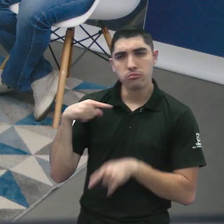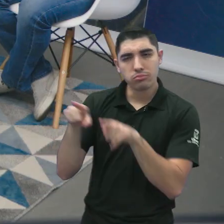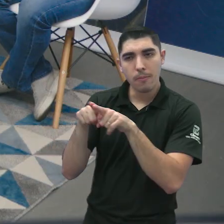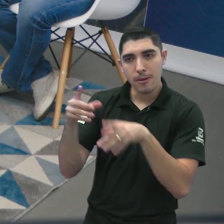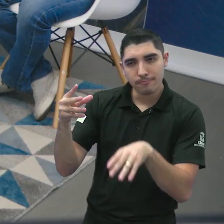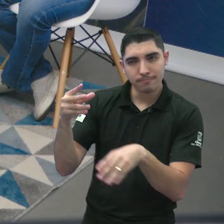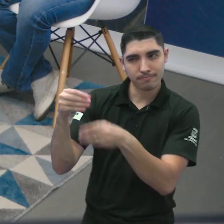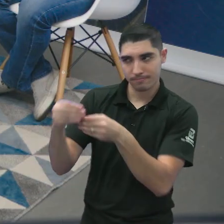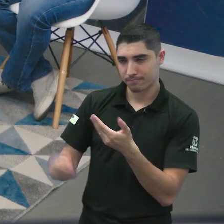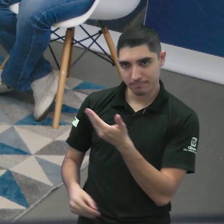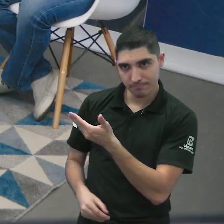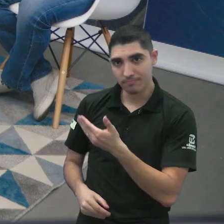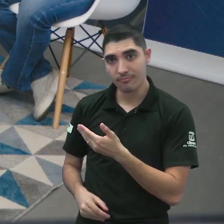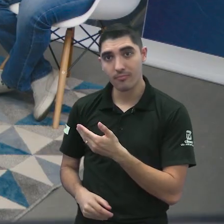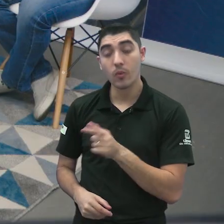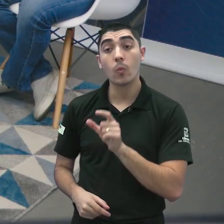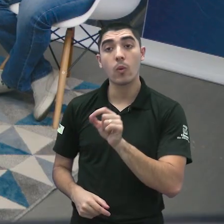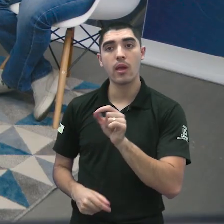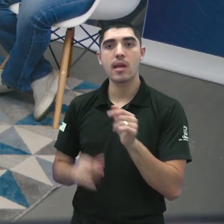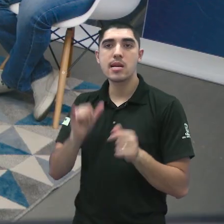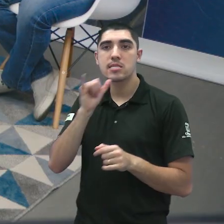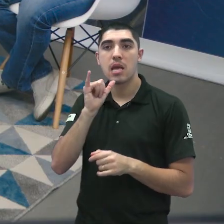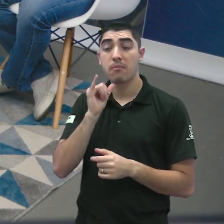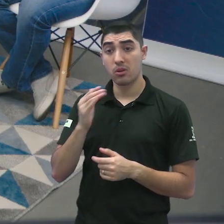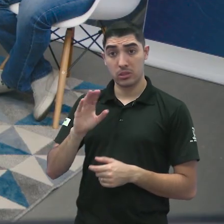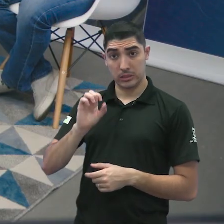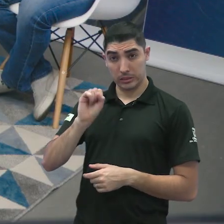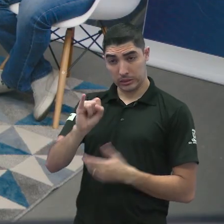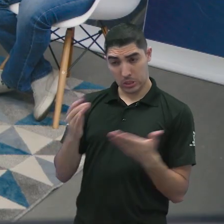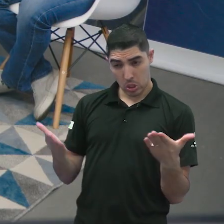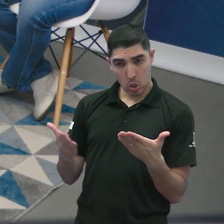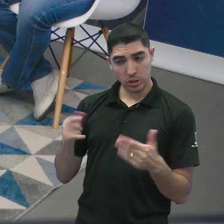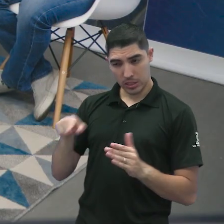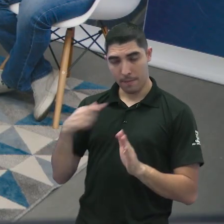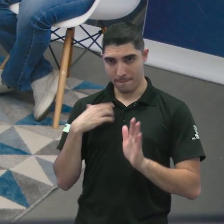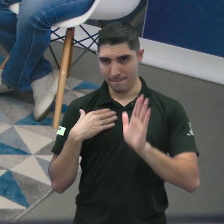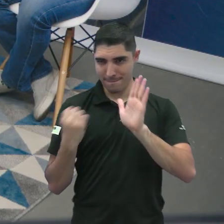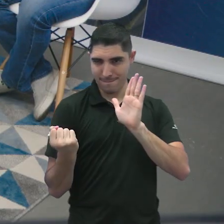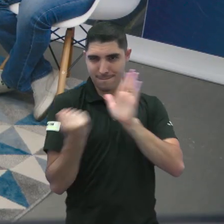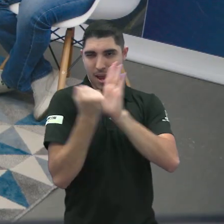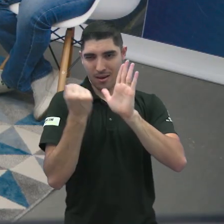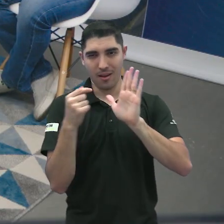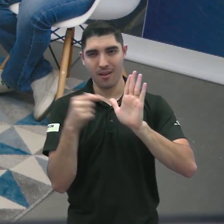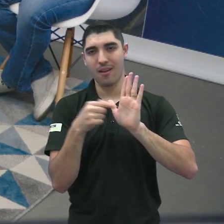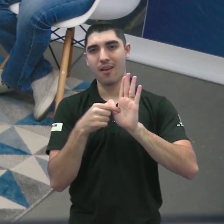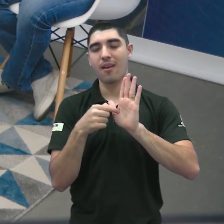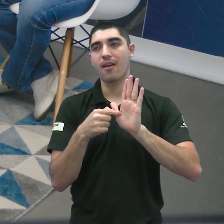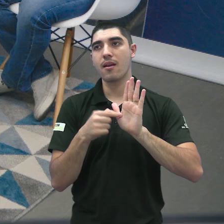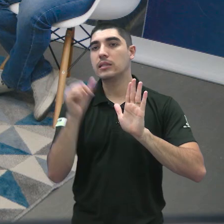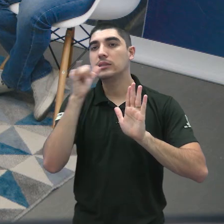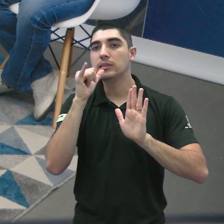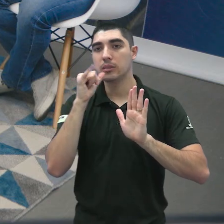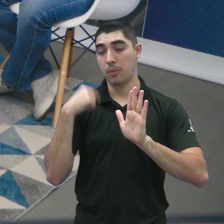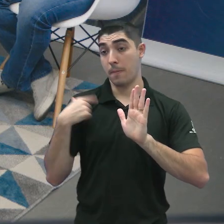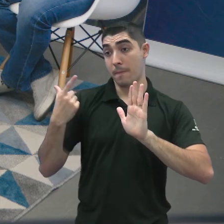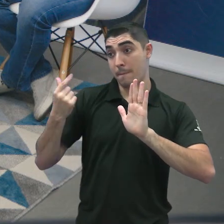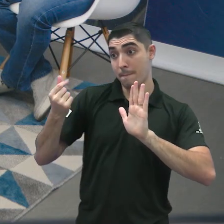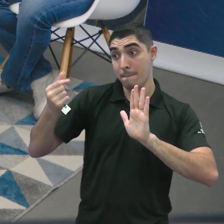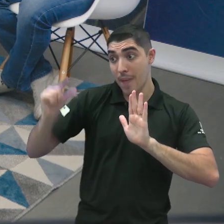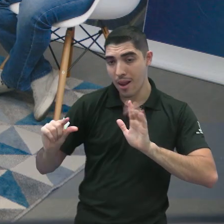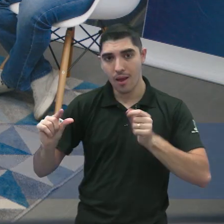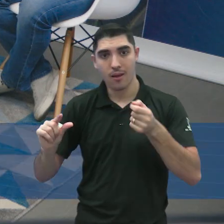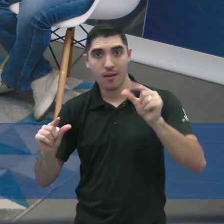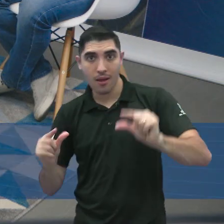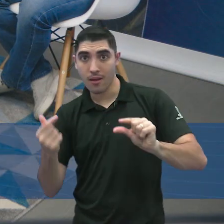dizer, complementando um pouquinho o que ele falou, hoje, se você não trabalhar a sua marca, quando eu falo marca, você vai entrar numa guerra